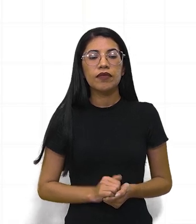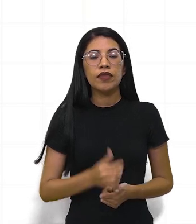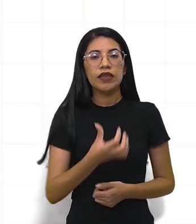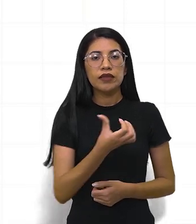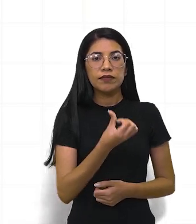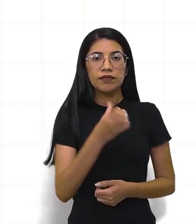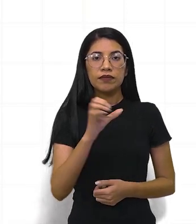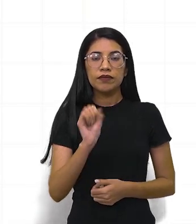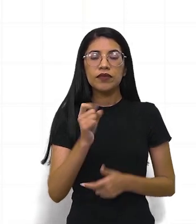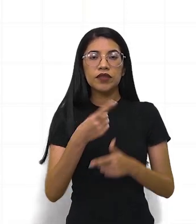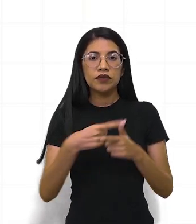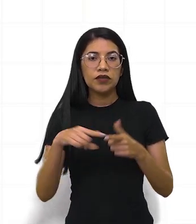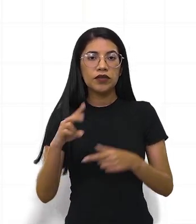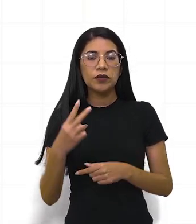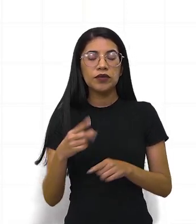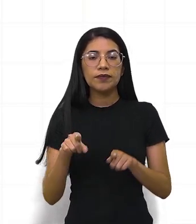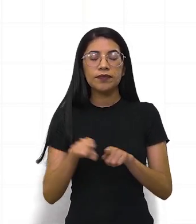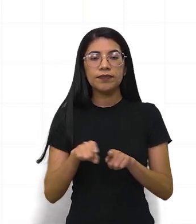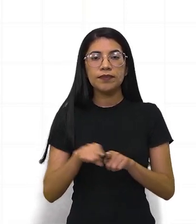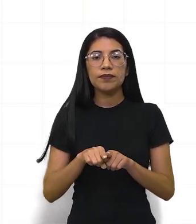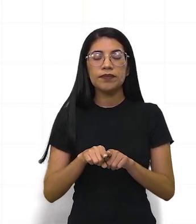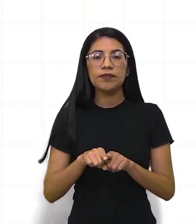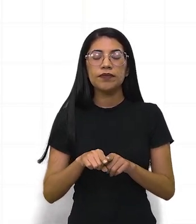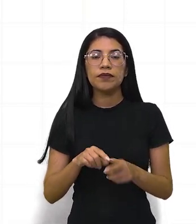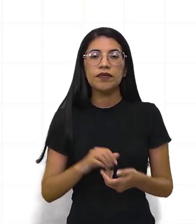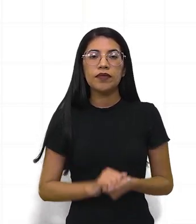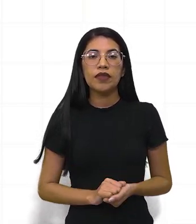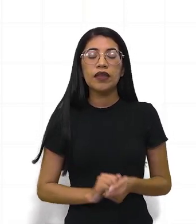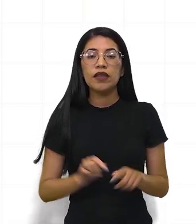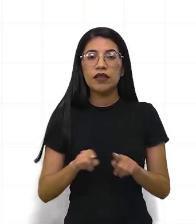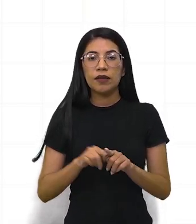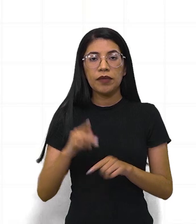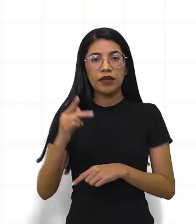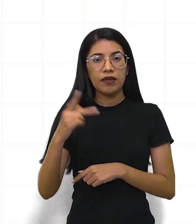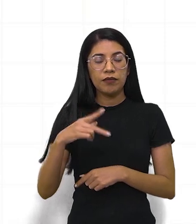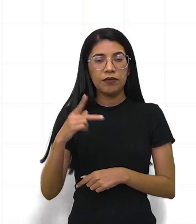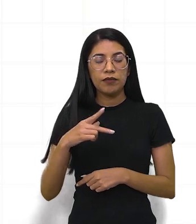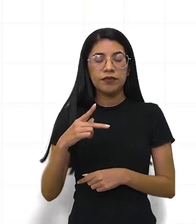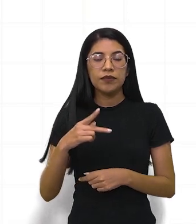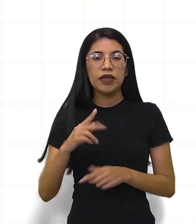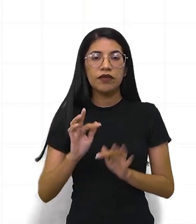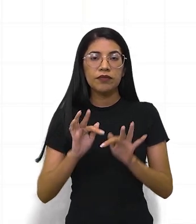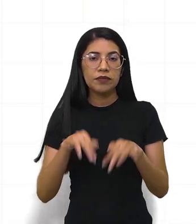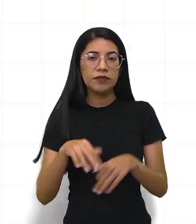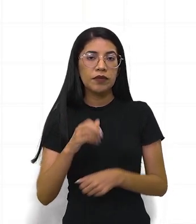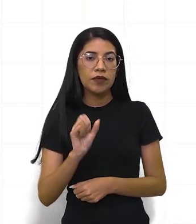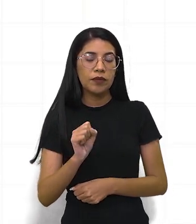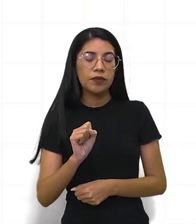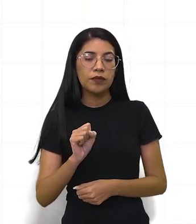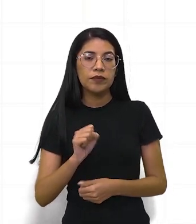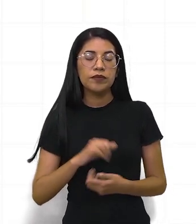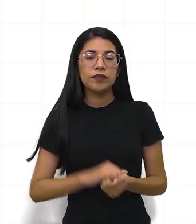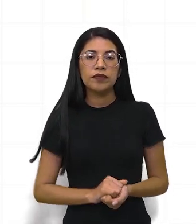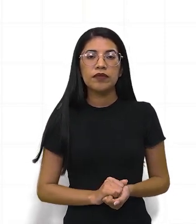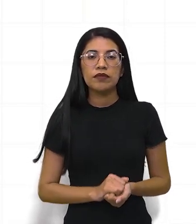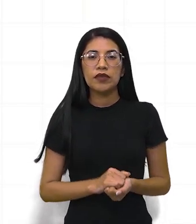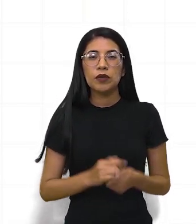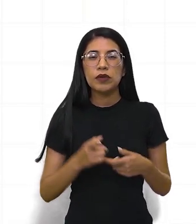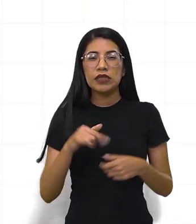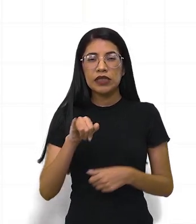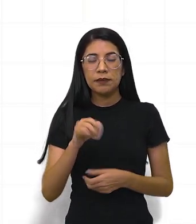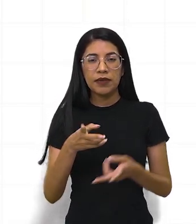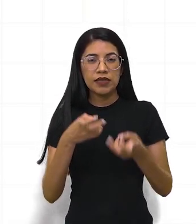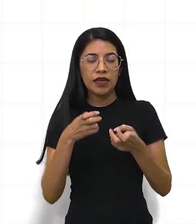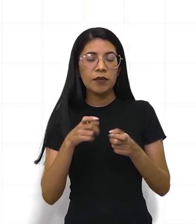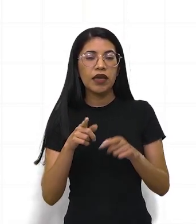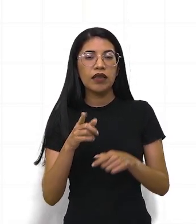de 68, porque 68 é par, termina em 8, ok? Então, quando você ver um número